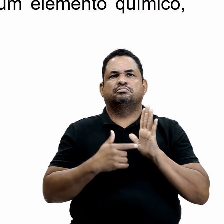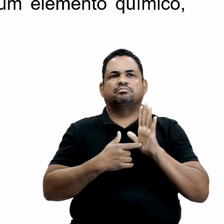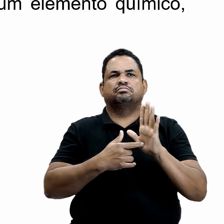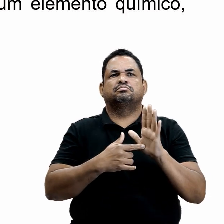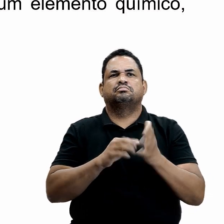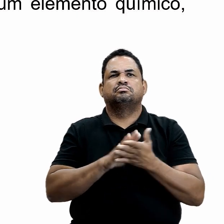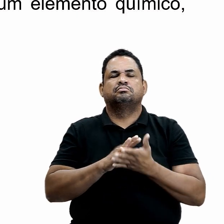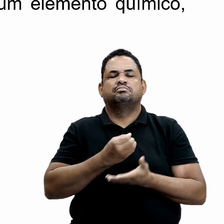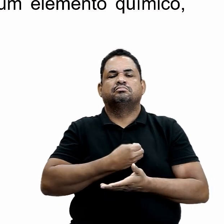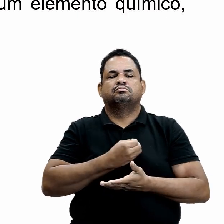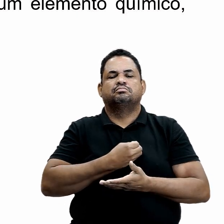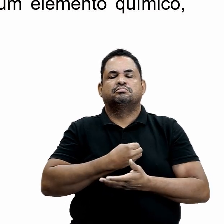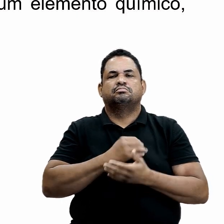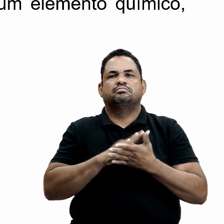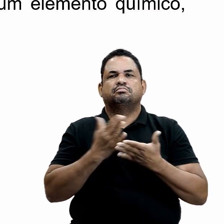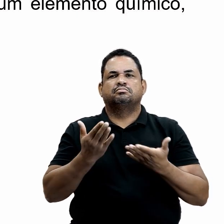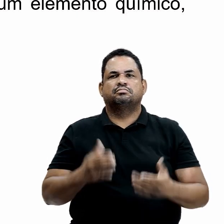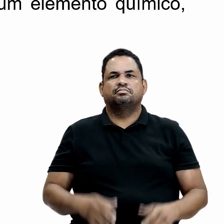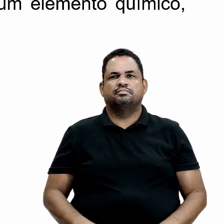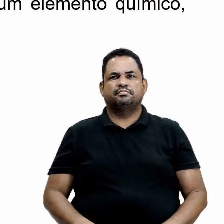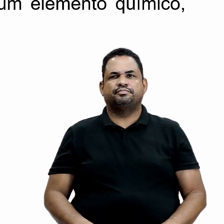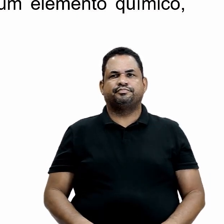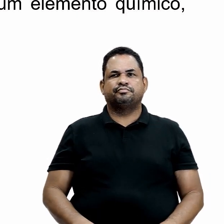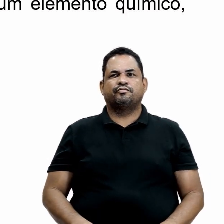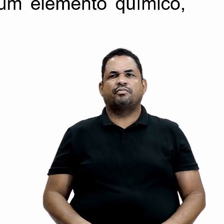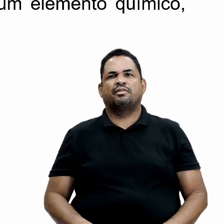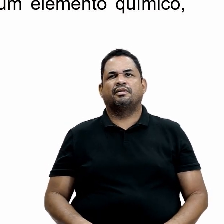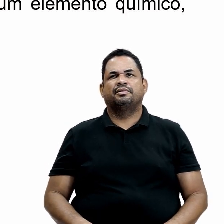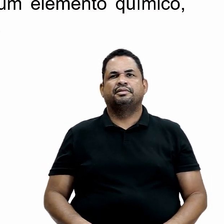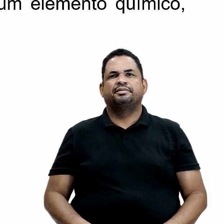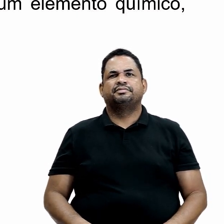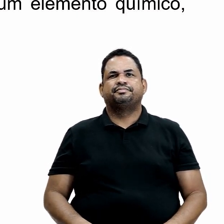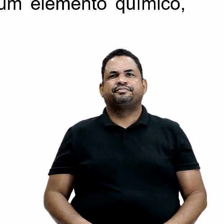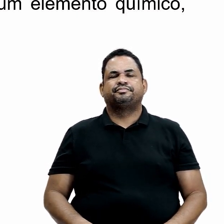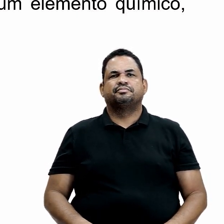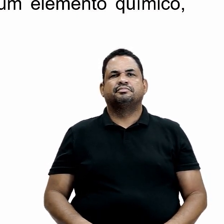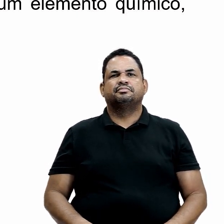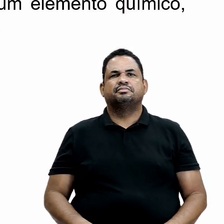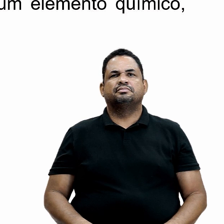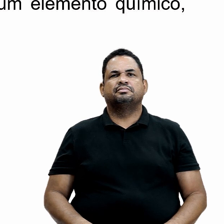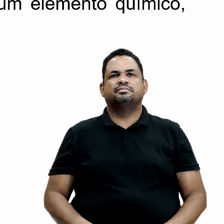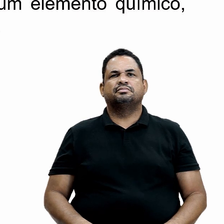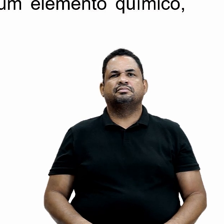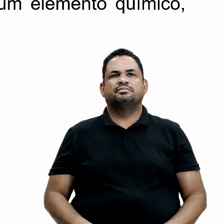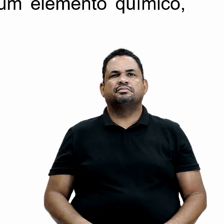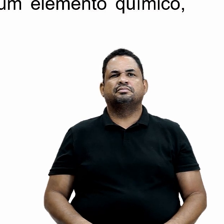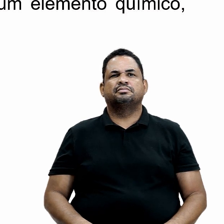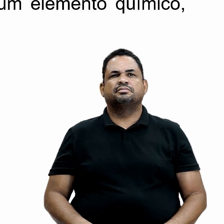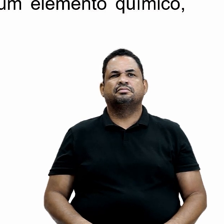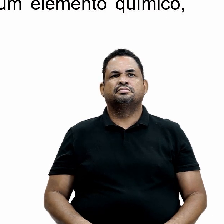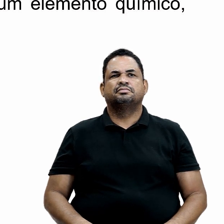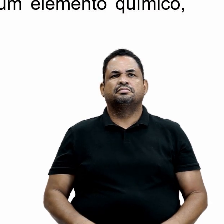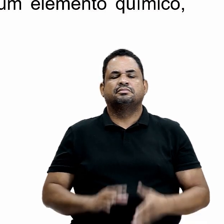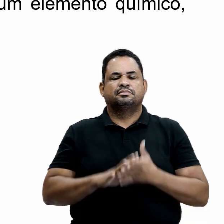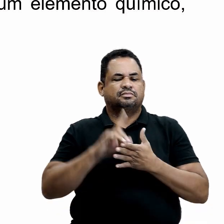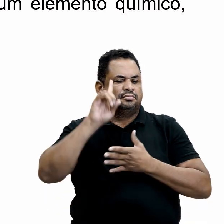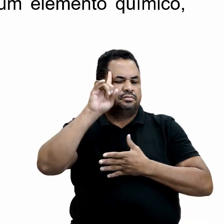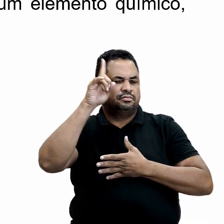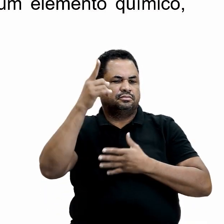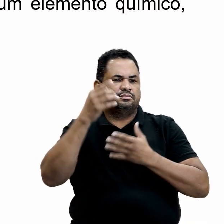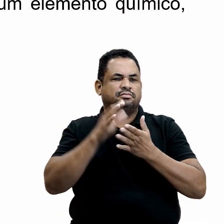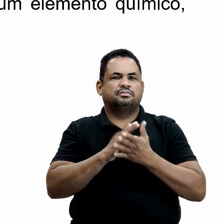número atômico, né? E o número atômico identifica esse elemento e essa ideia de número